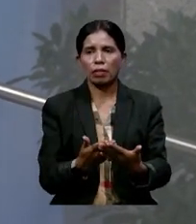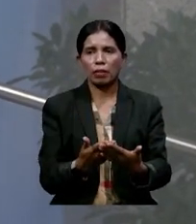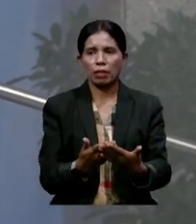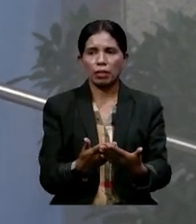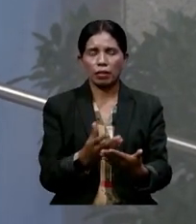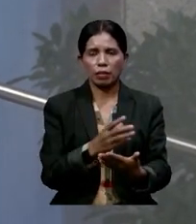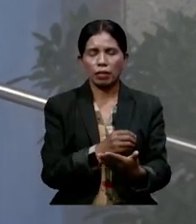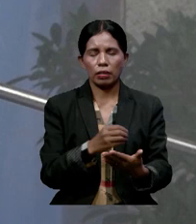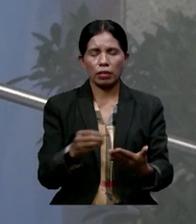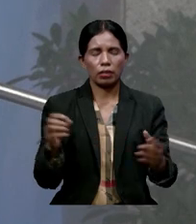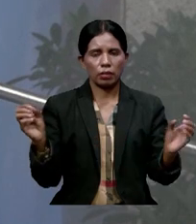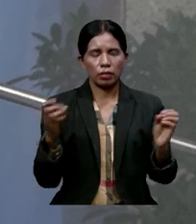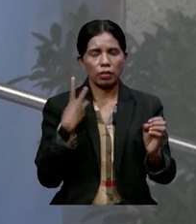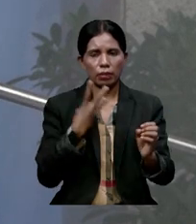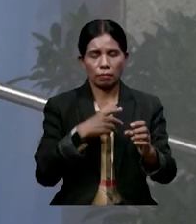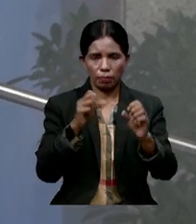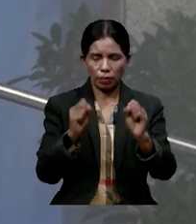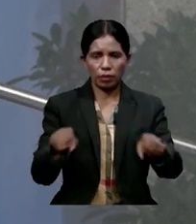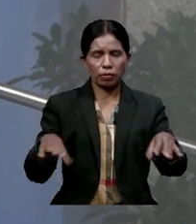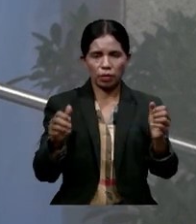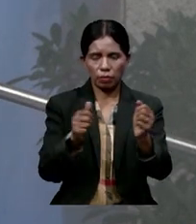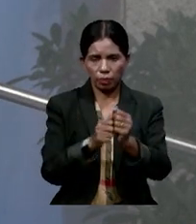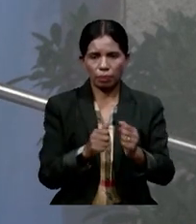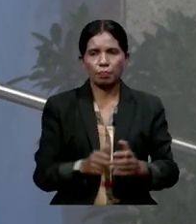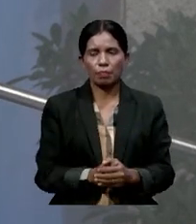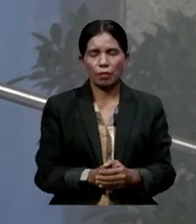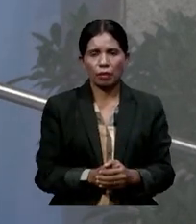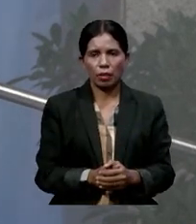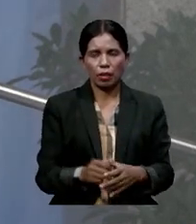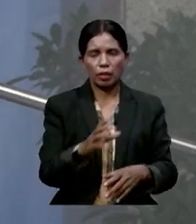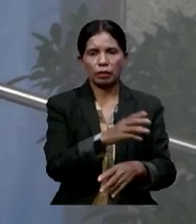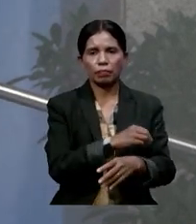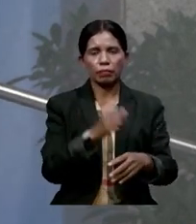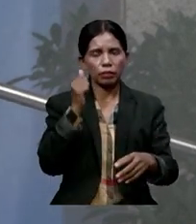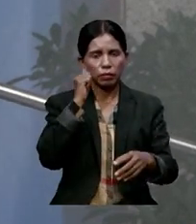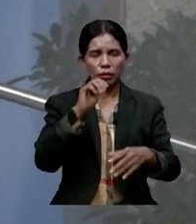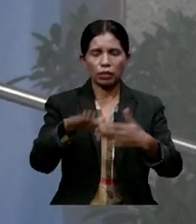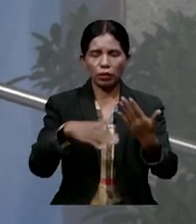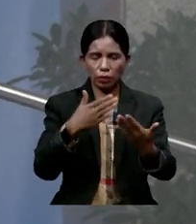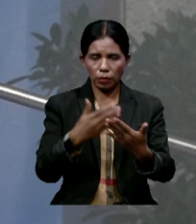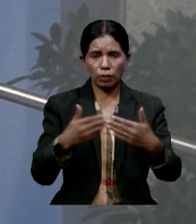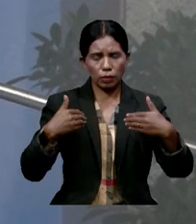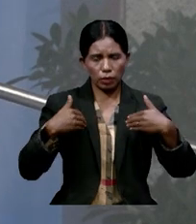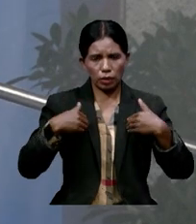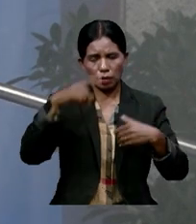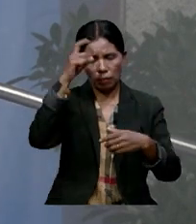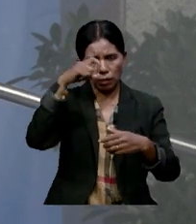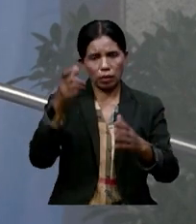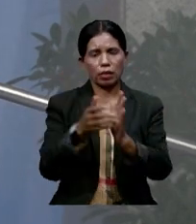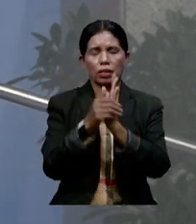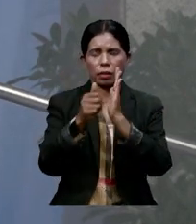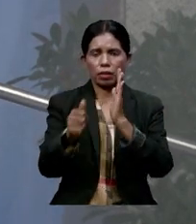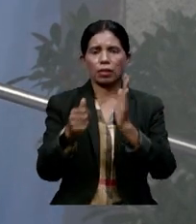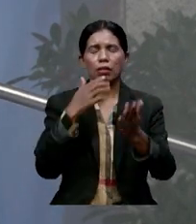aqueles que não o fazem. As mulheres são uma fonte poderosa de talento, de habilidades